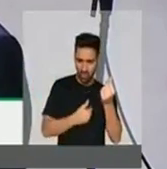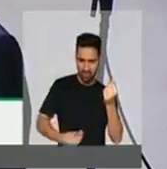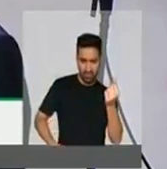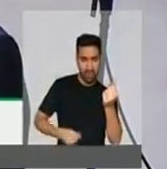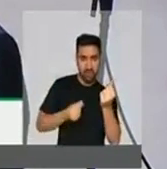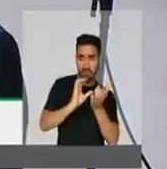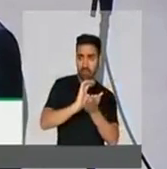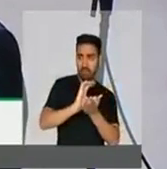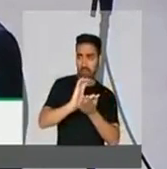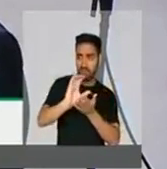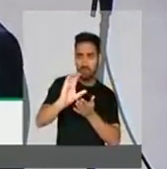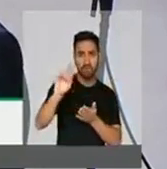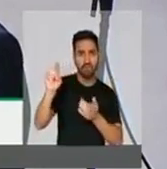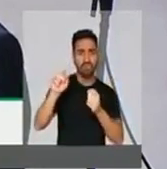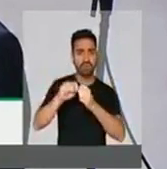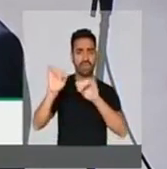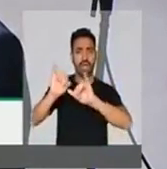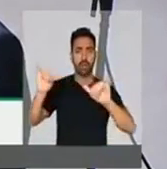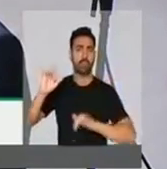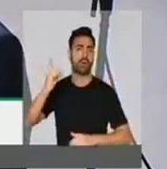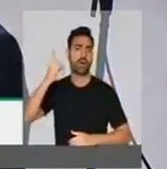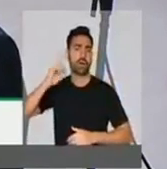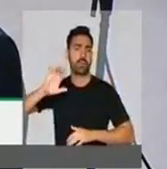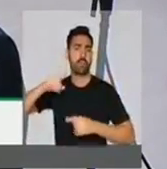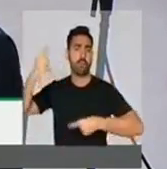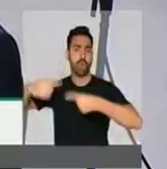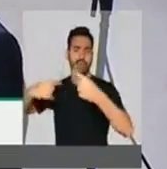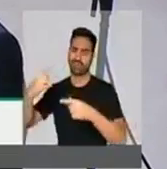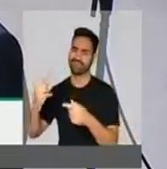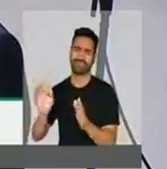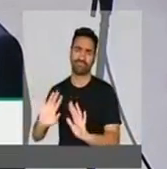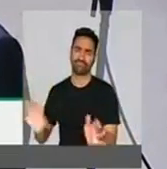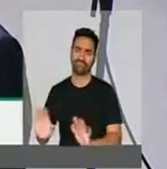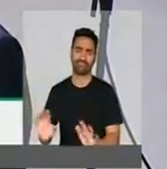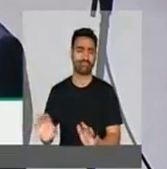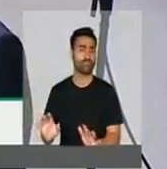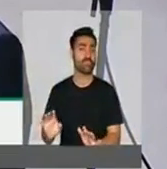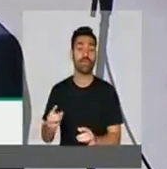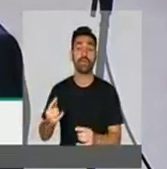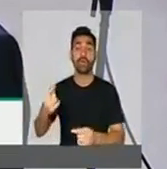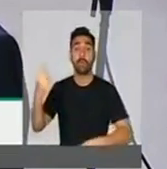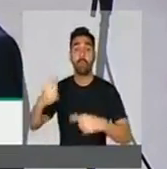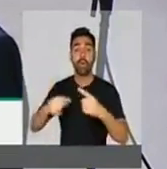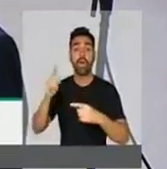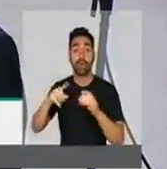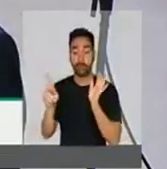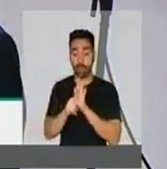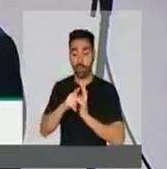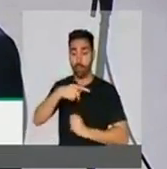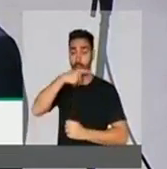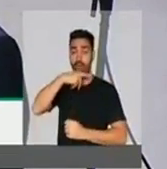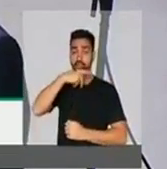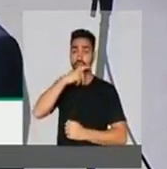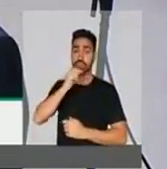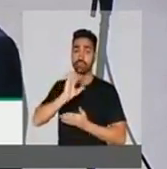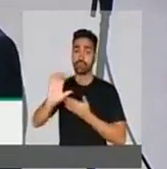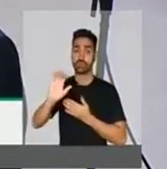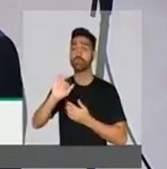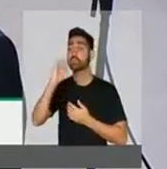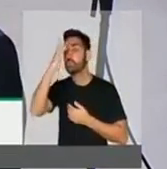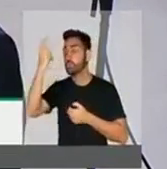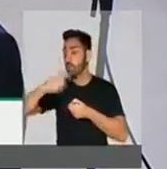financiar a campanha. Campanha política tem que ser financiada com contribuição de partido, de filiado